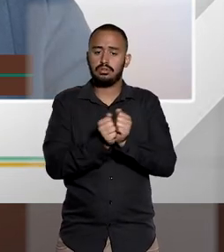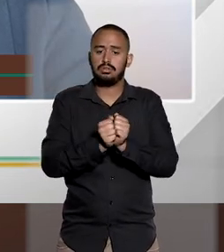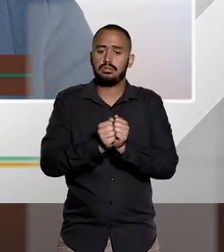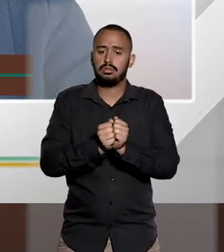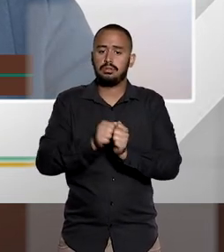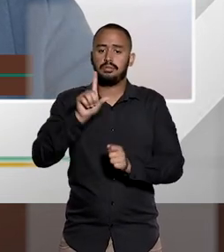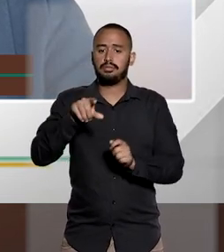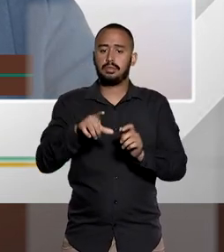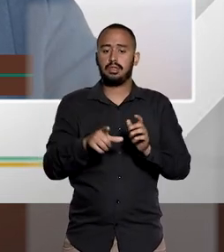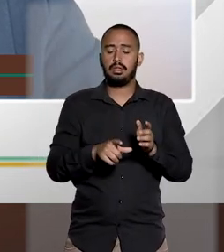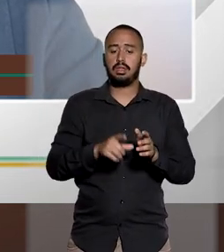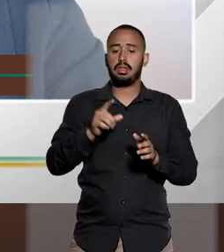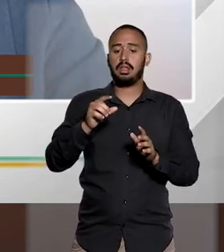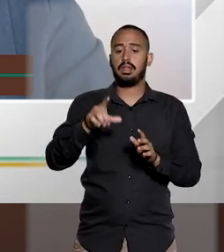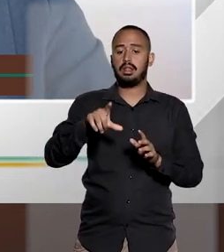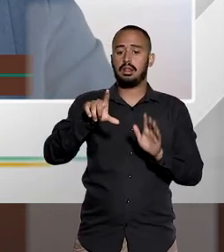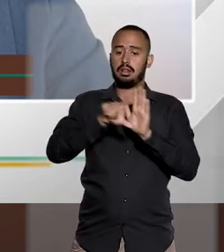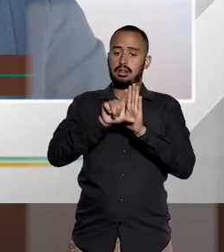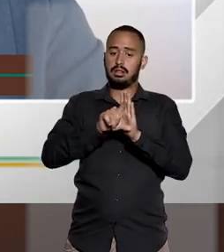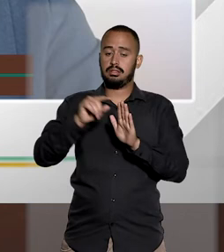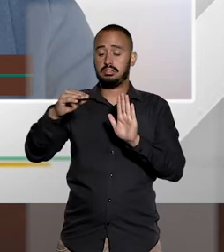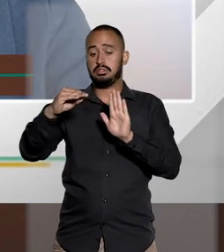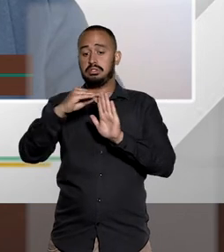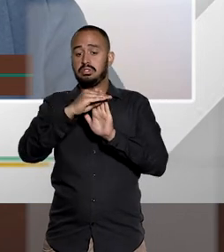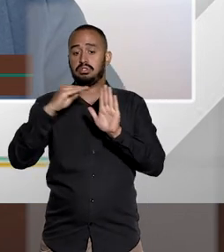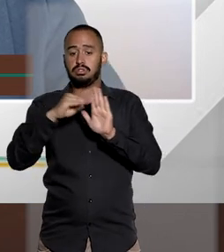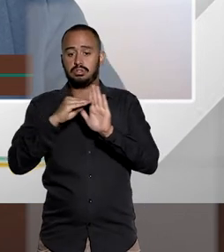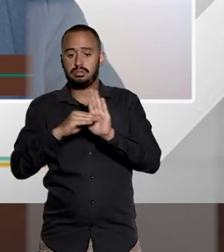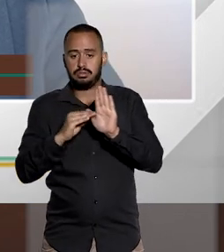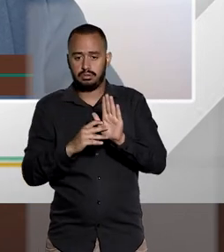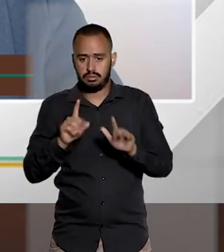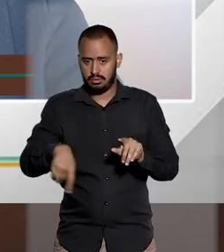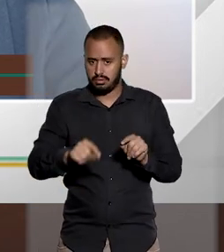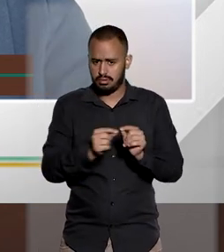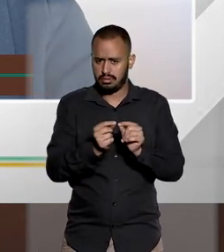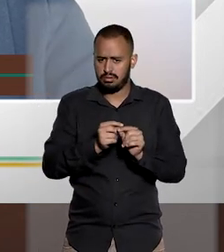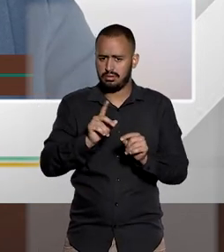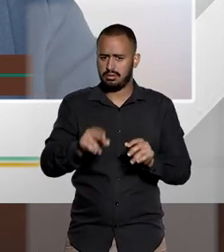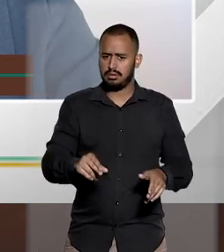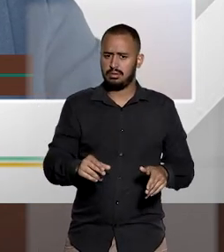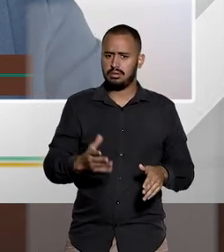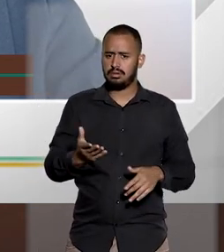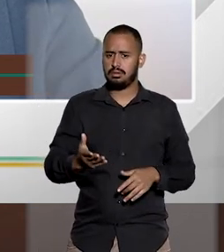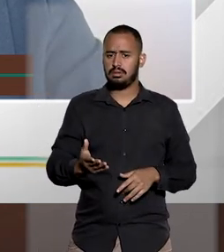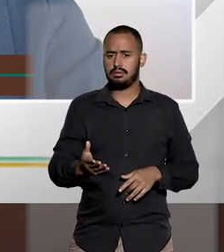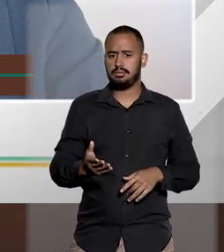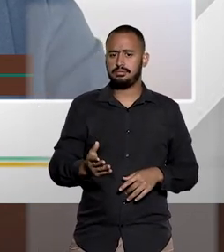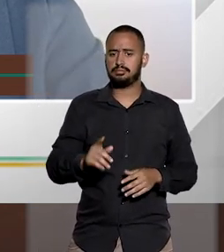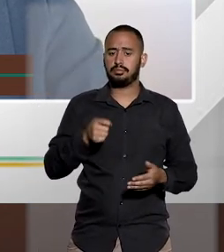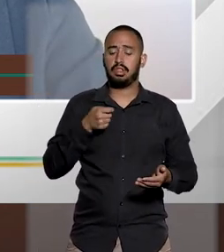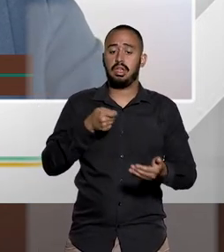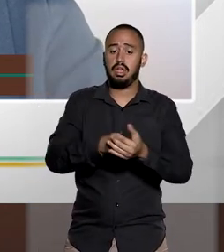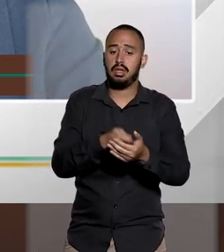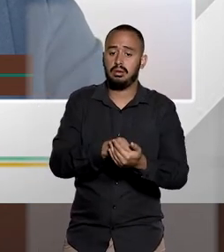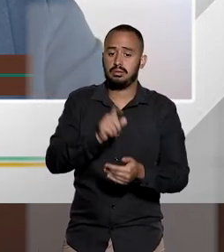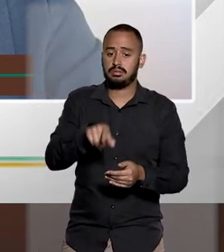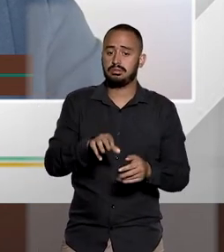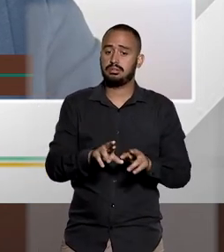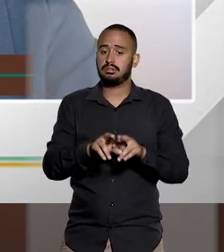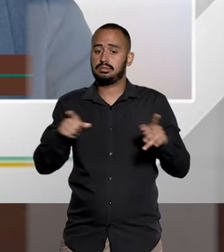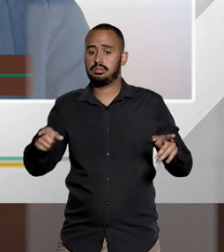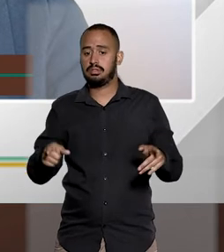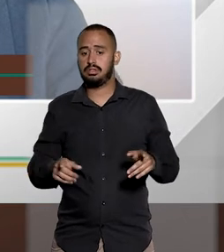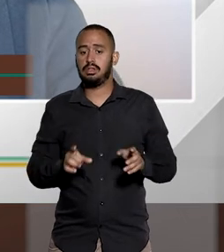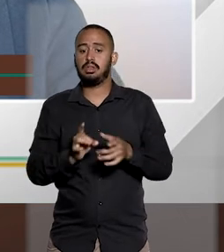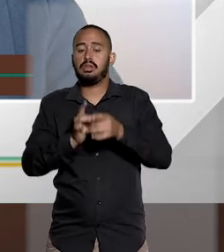Lei Geral de Licitações. Então, a Lei Geral de Licitações, ela tem um regime mais publicístico e ela é aplicada subsidiariamente